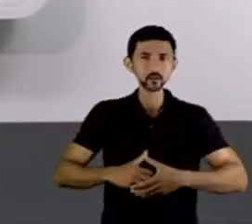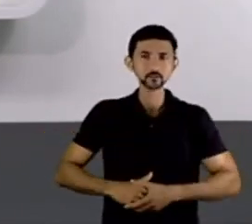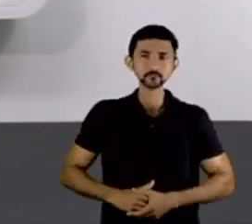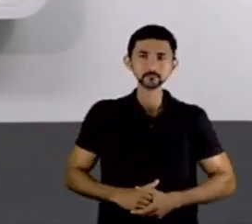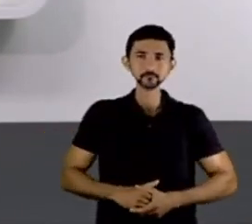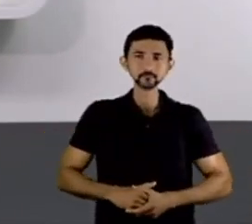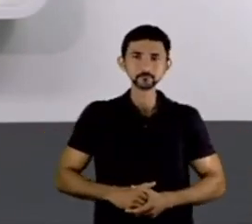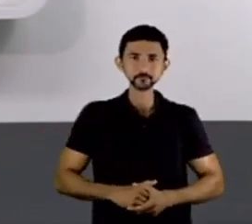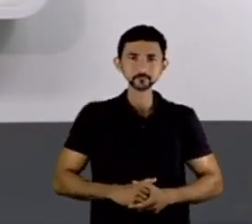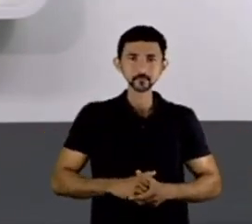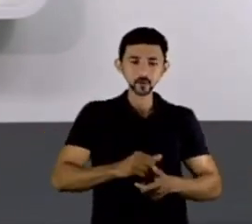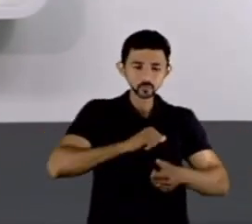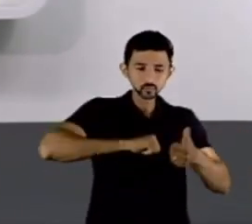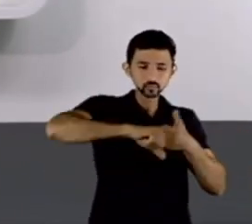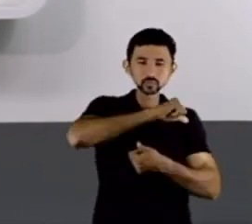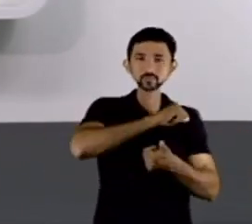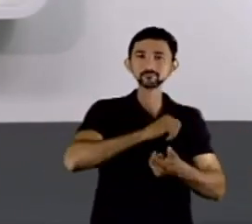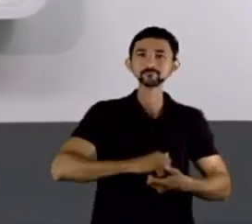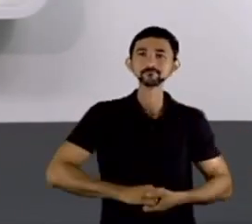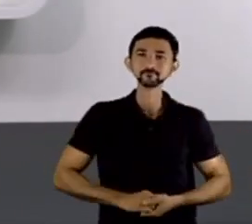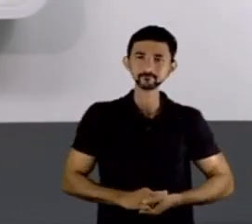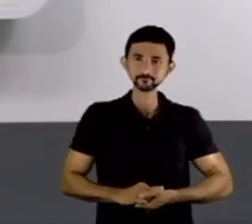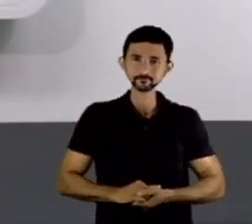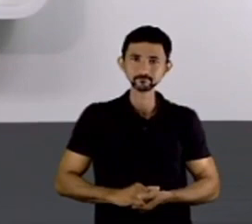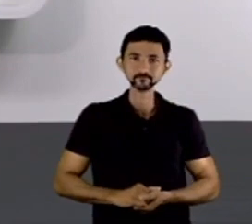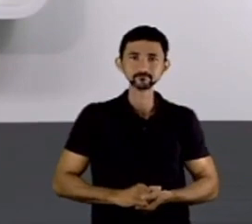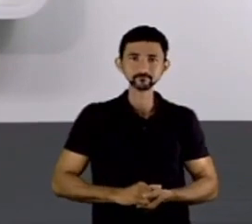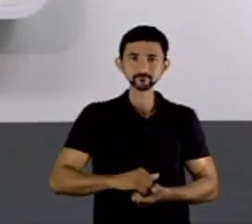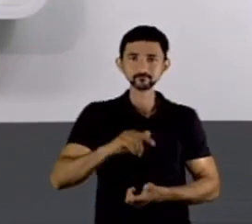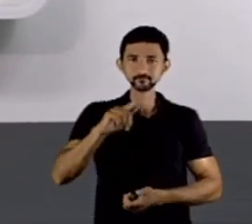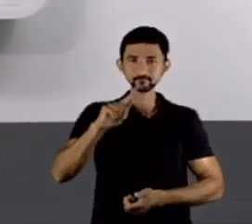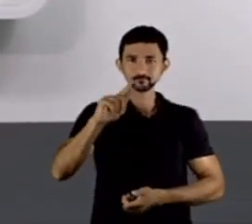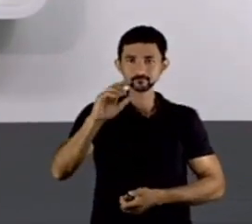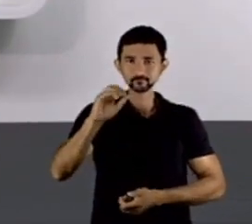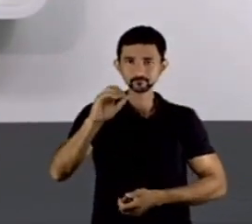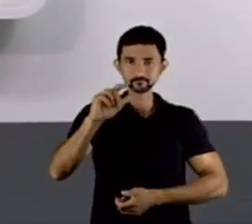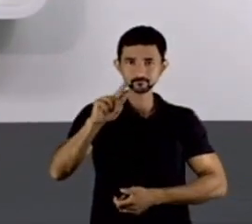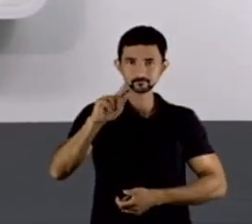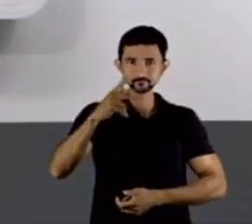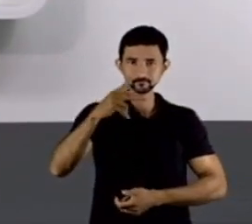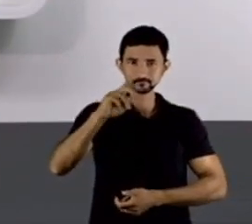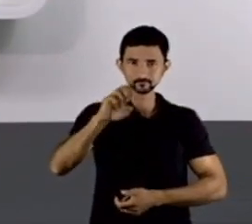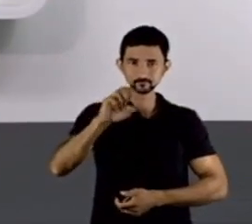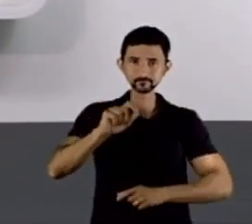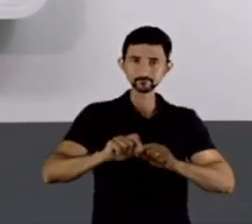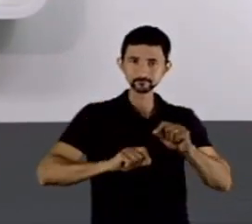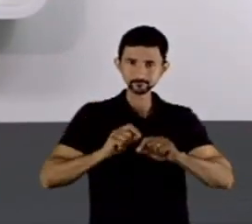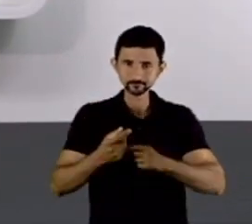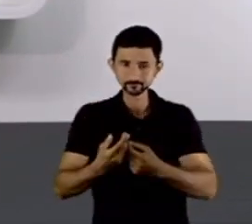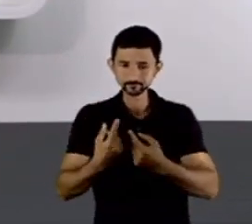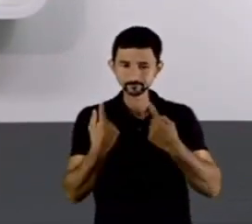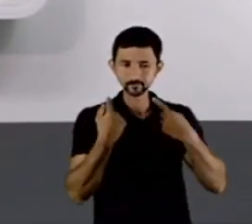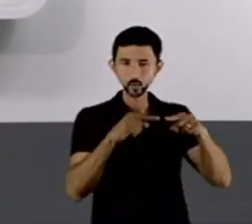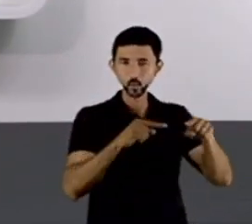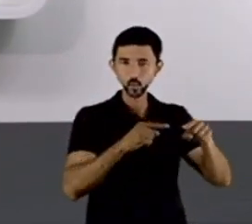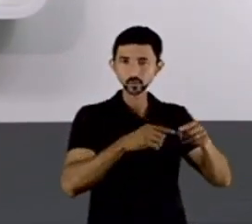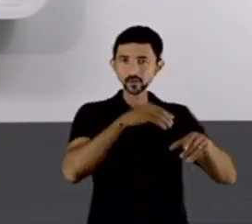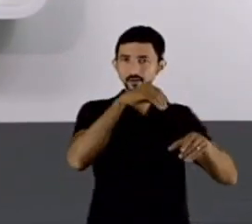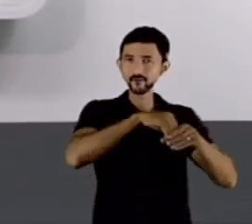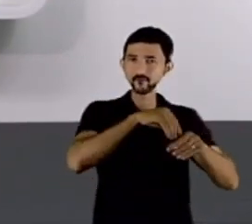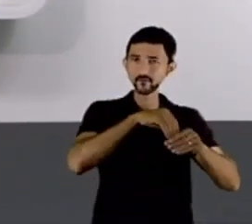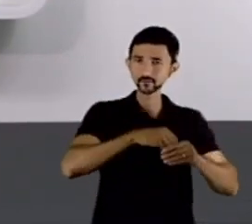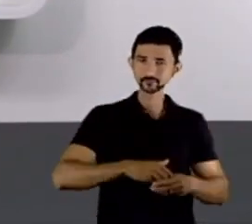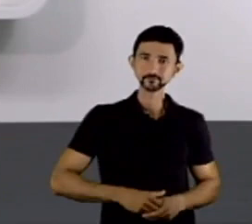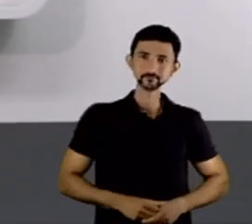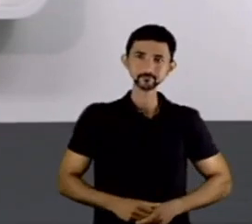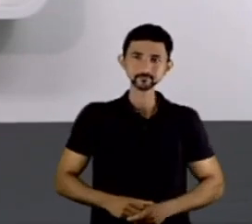a tomada do poder. Golpe, gente. Começaram a tramar um golpe contra as eleições, que